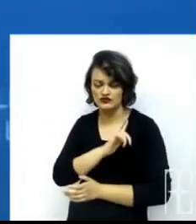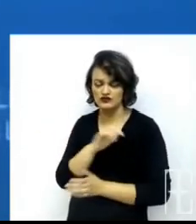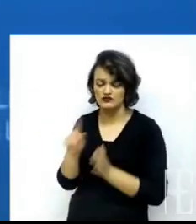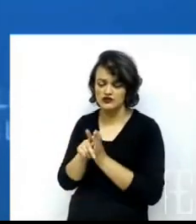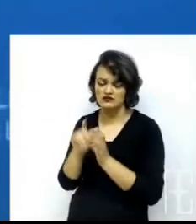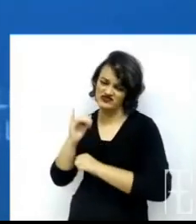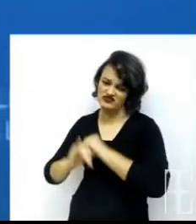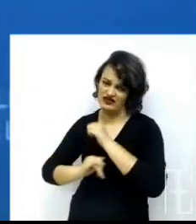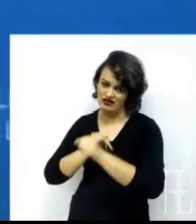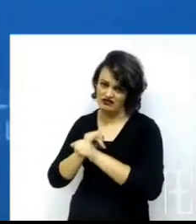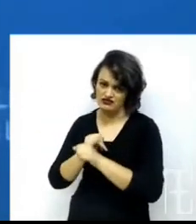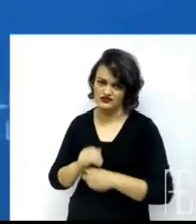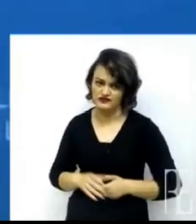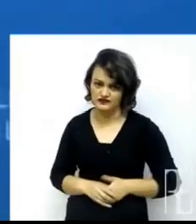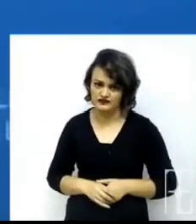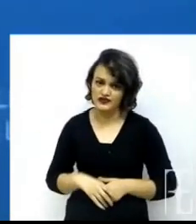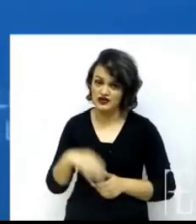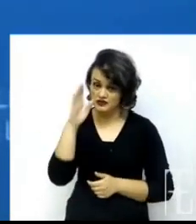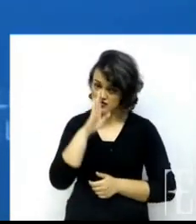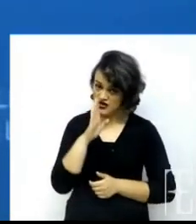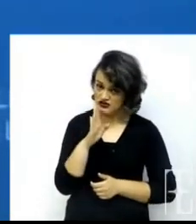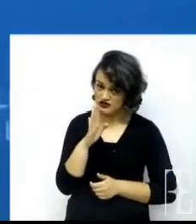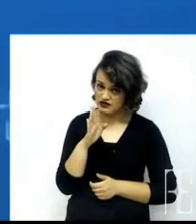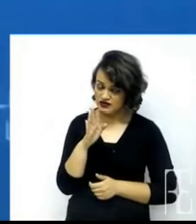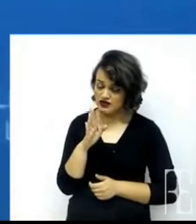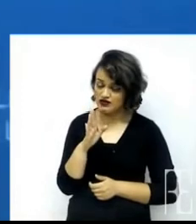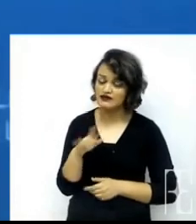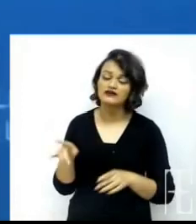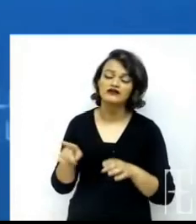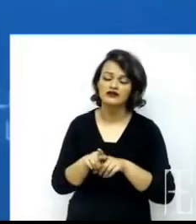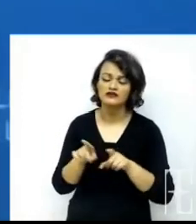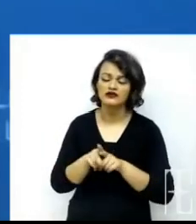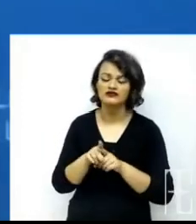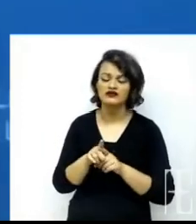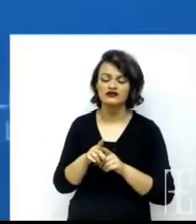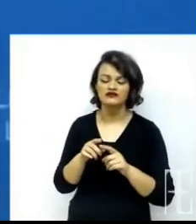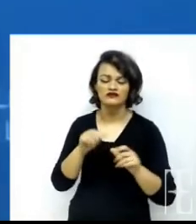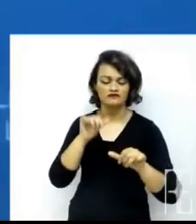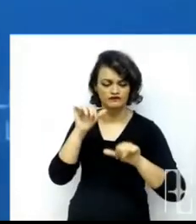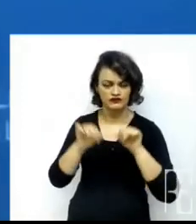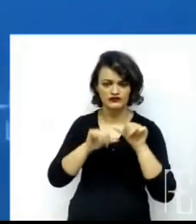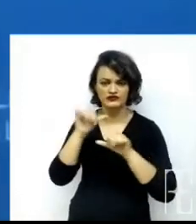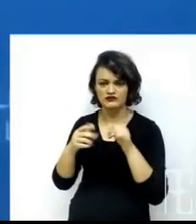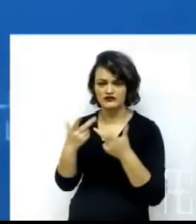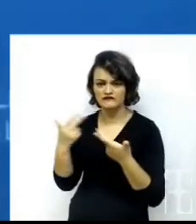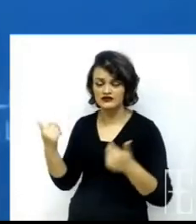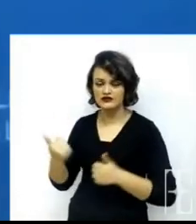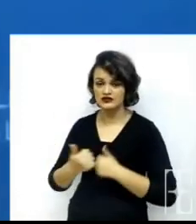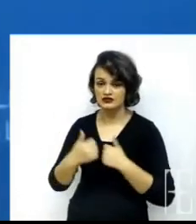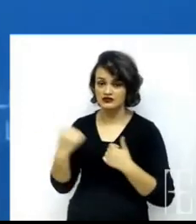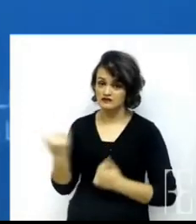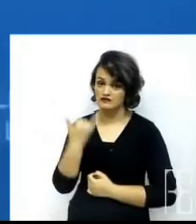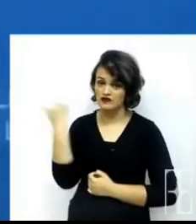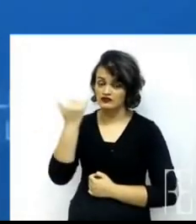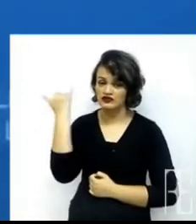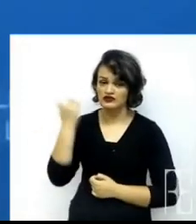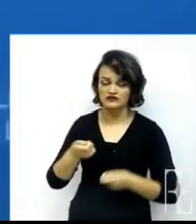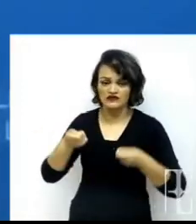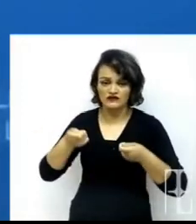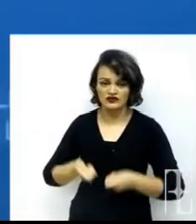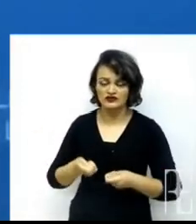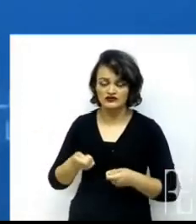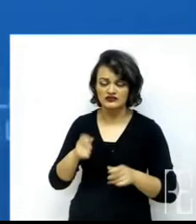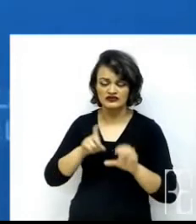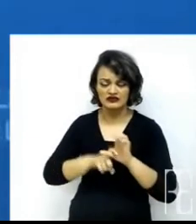Internet. O Brasil também fez avanços importantes no fortalecimento da independência